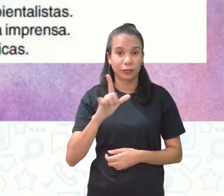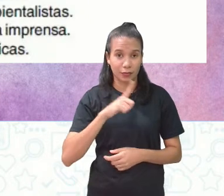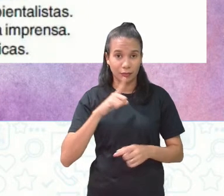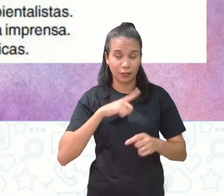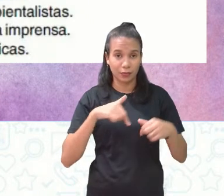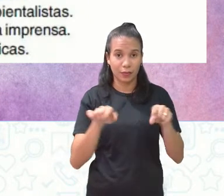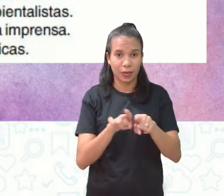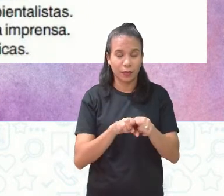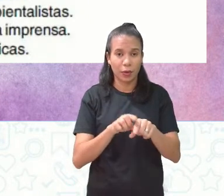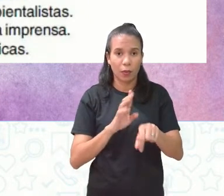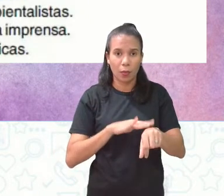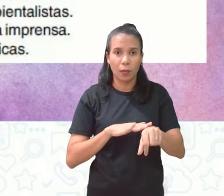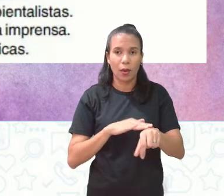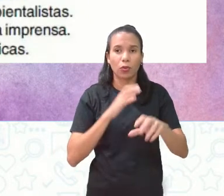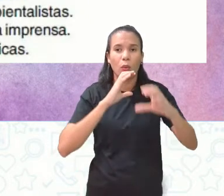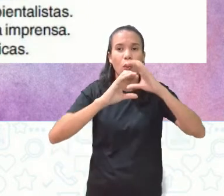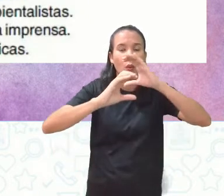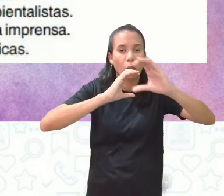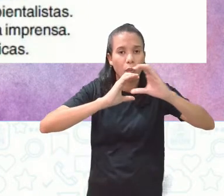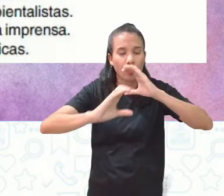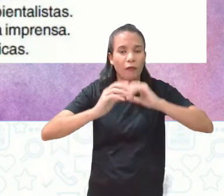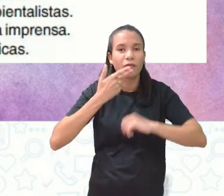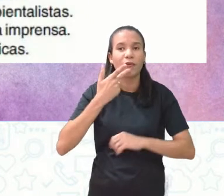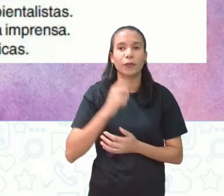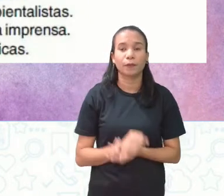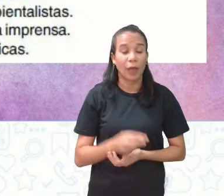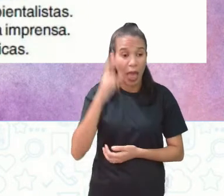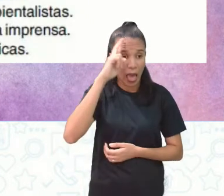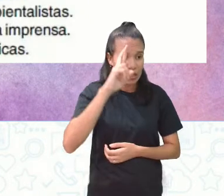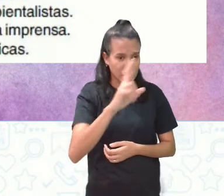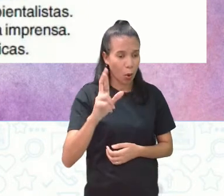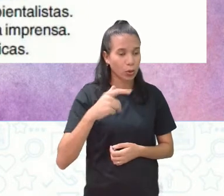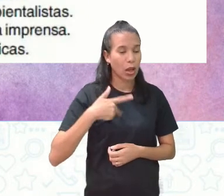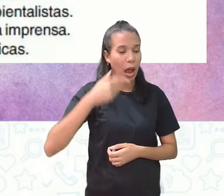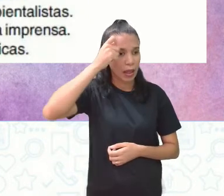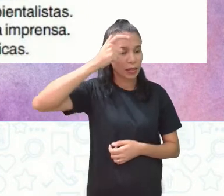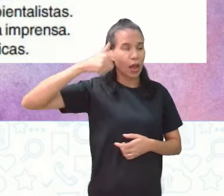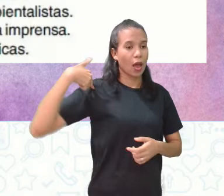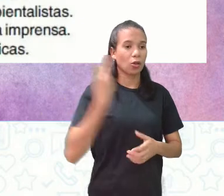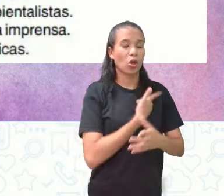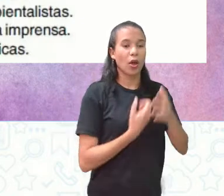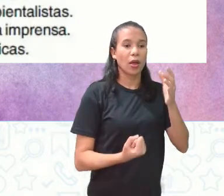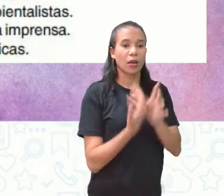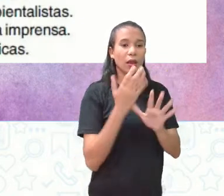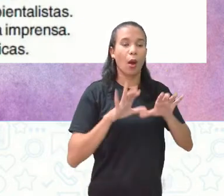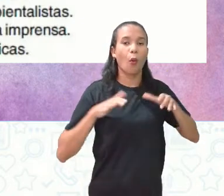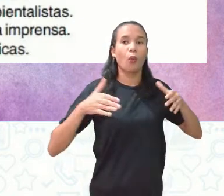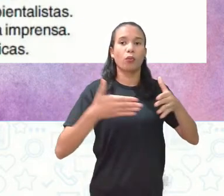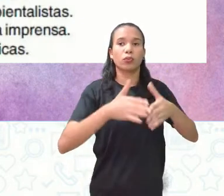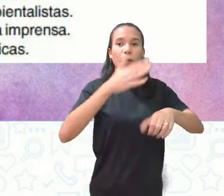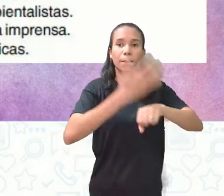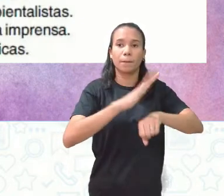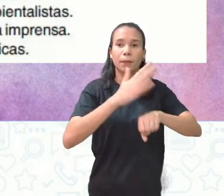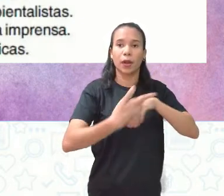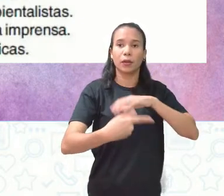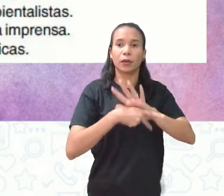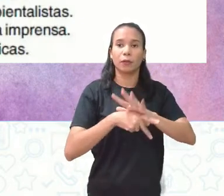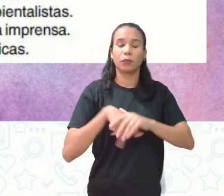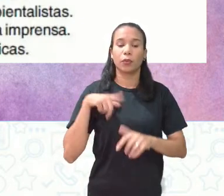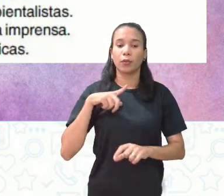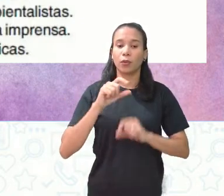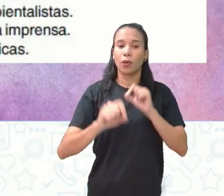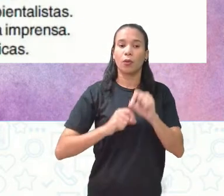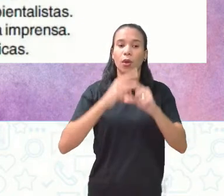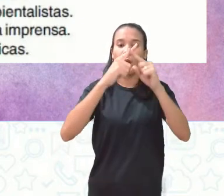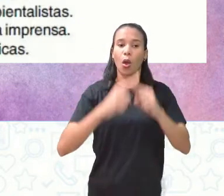aí uma situação comunicativa que diz assim: senhores, a ideia é criarmos um conselho que coloque em prática medidas efetivas